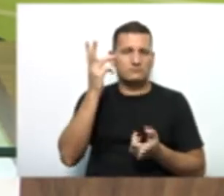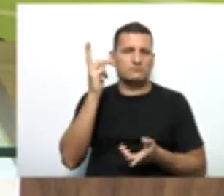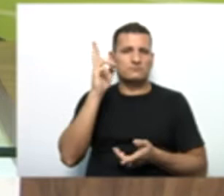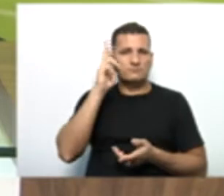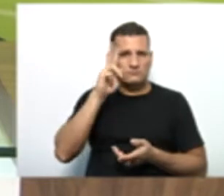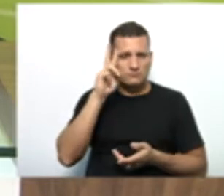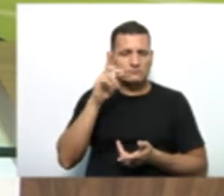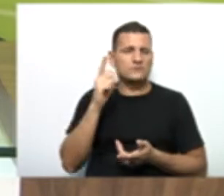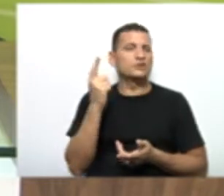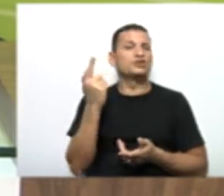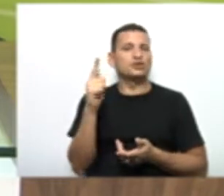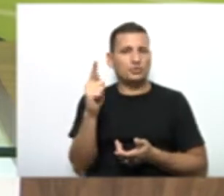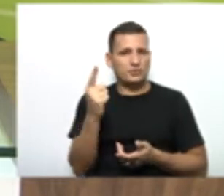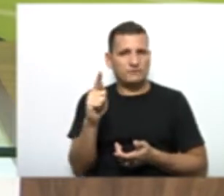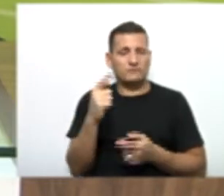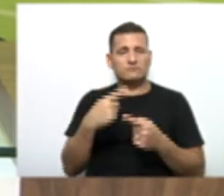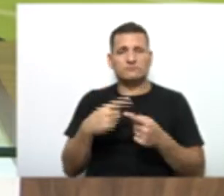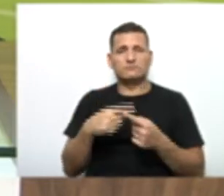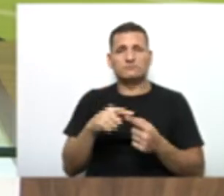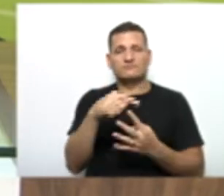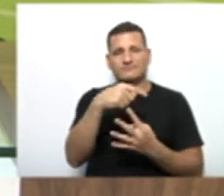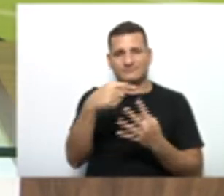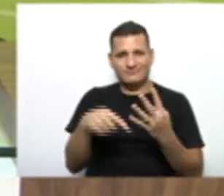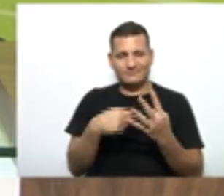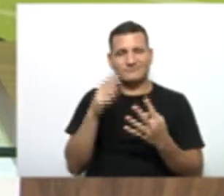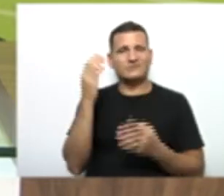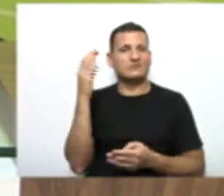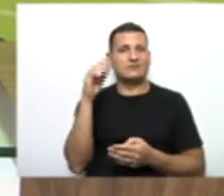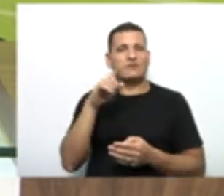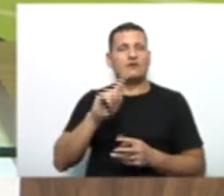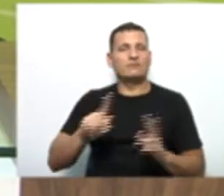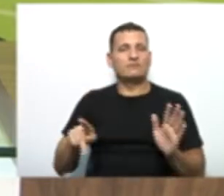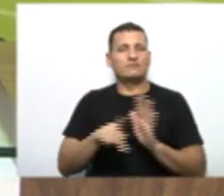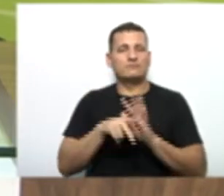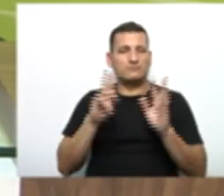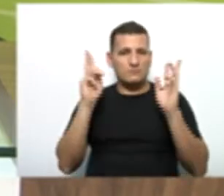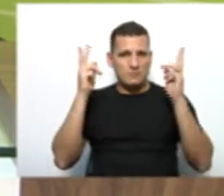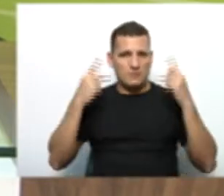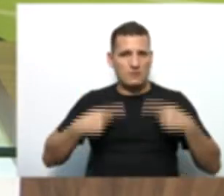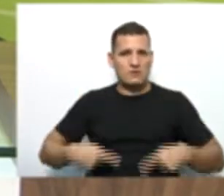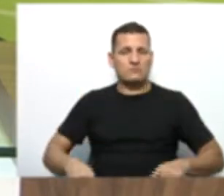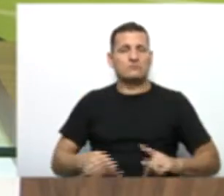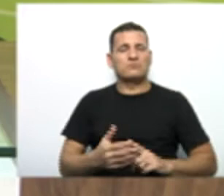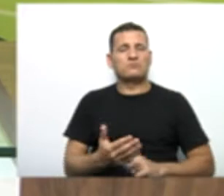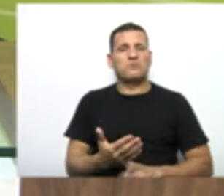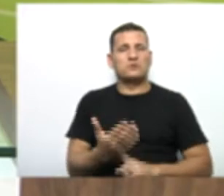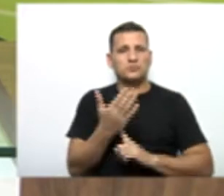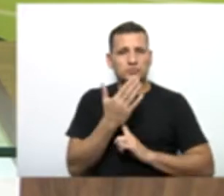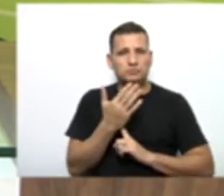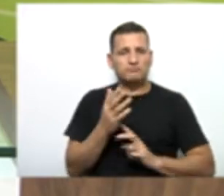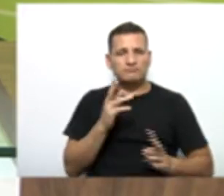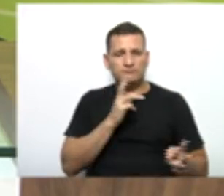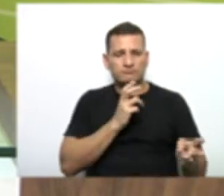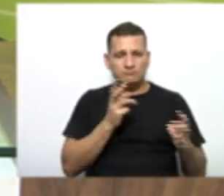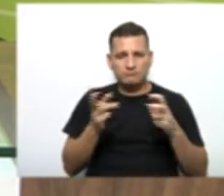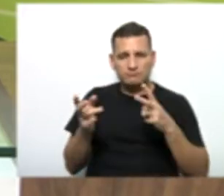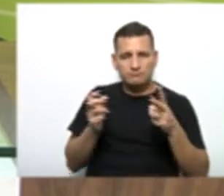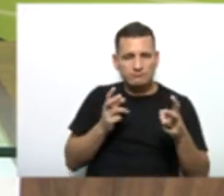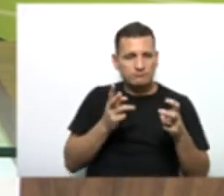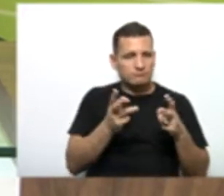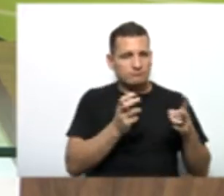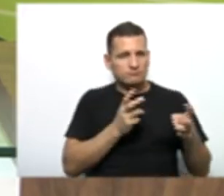porque são essas ciências que nós chamamos de ciências humanas que nos ajudam a perceber, nos ajudam a